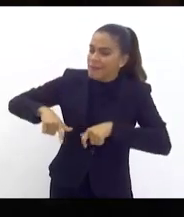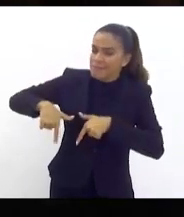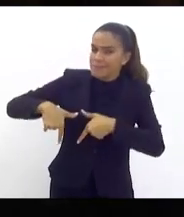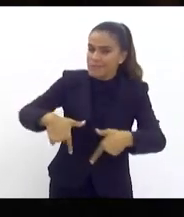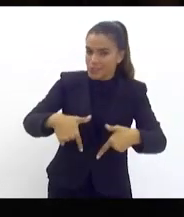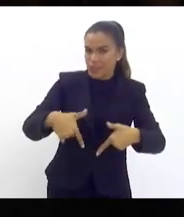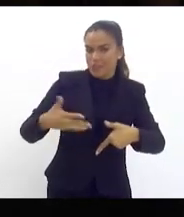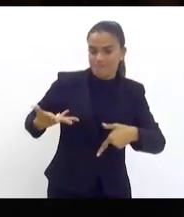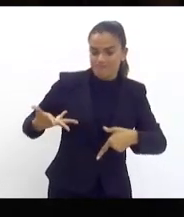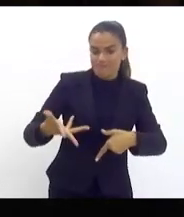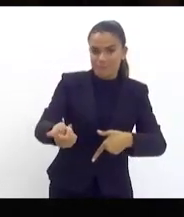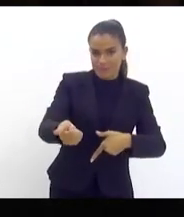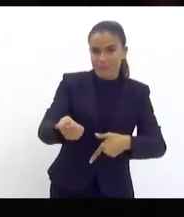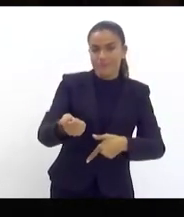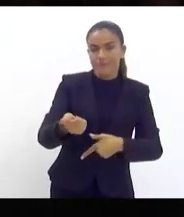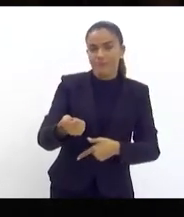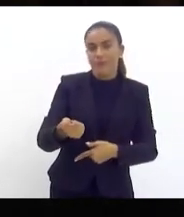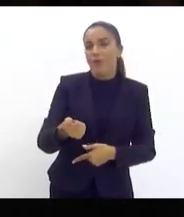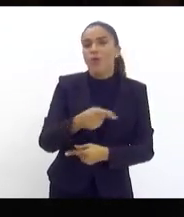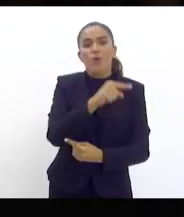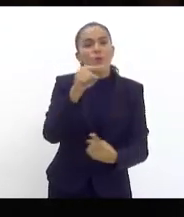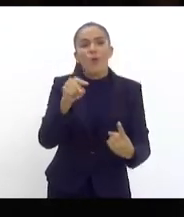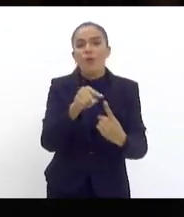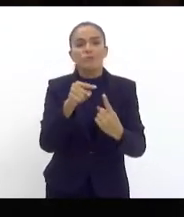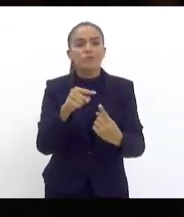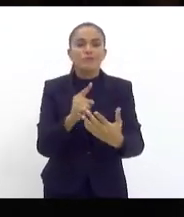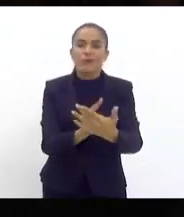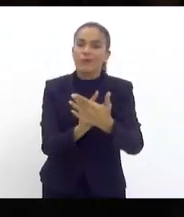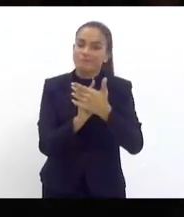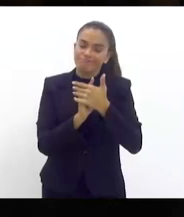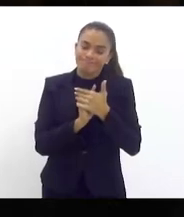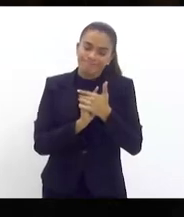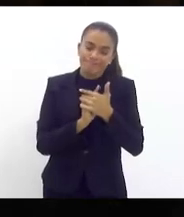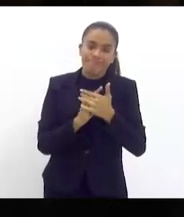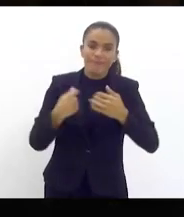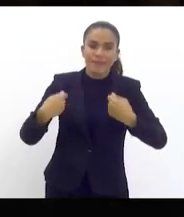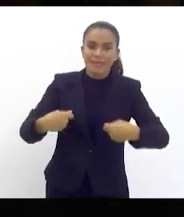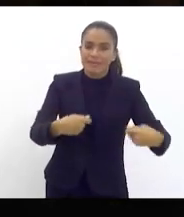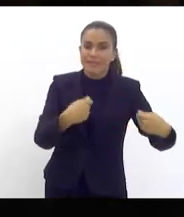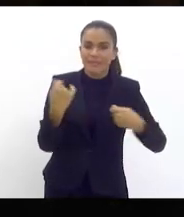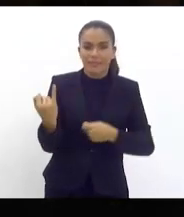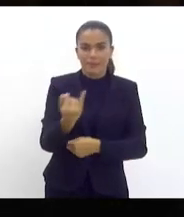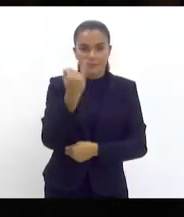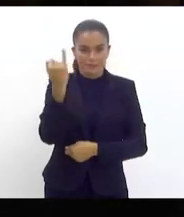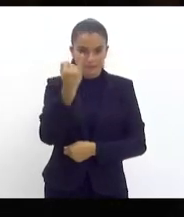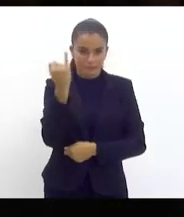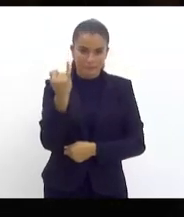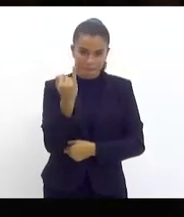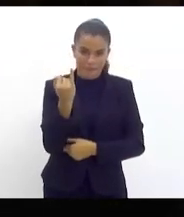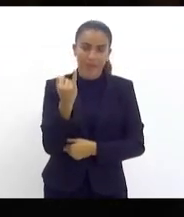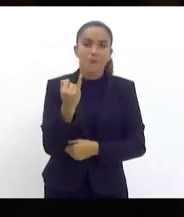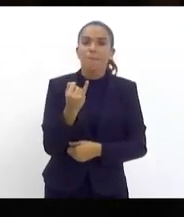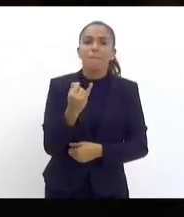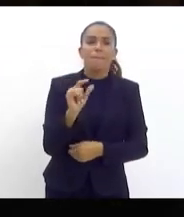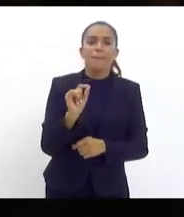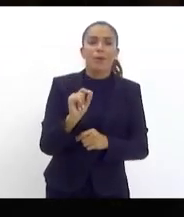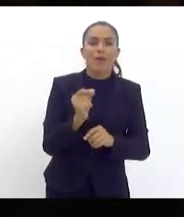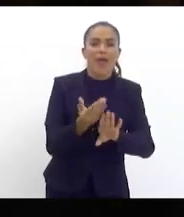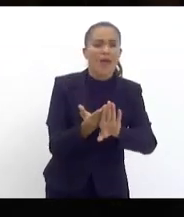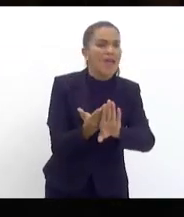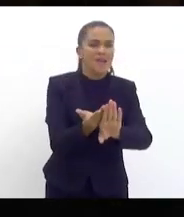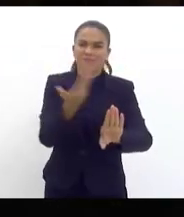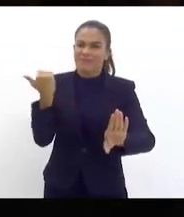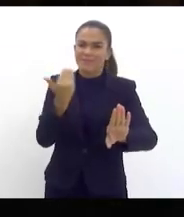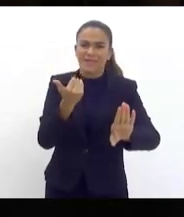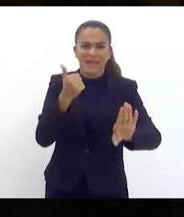e qualificada para ter um acolhimento necessário e importante para tirar essas mulheres